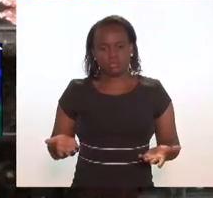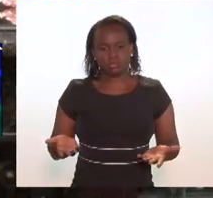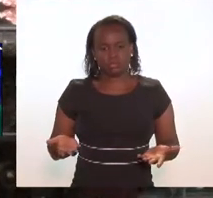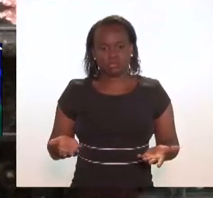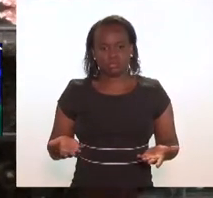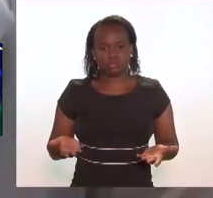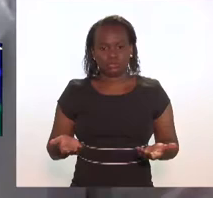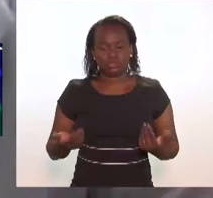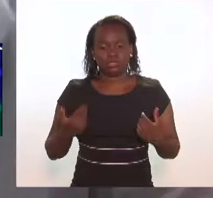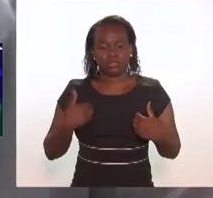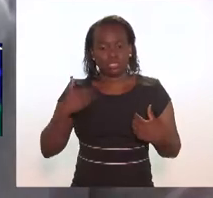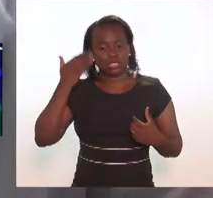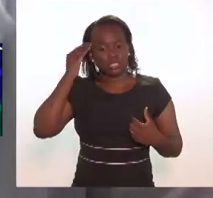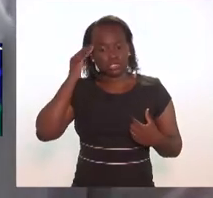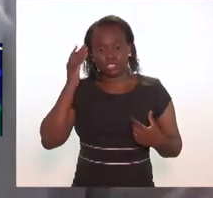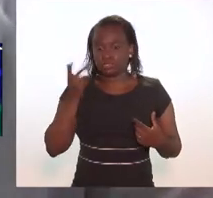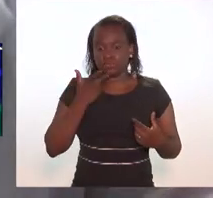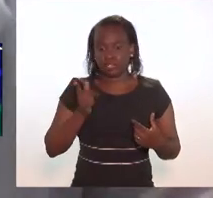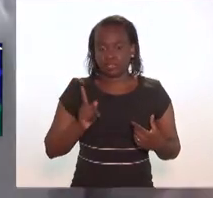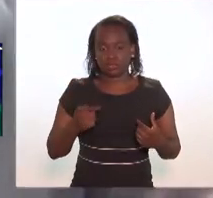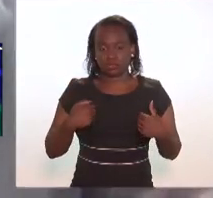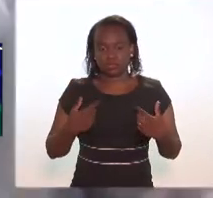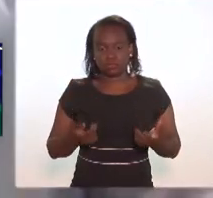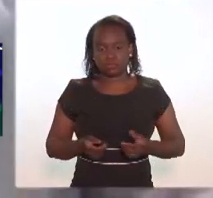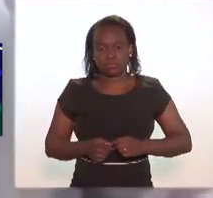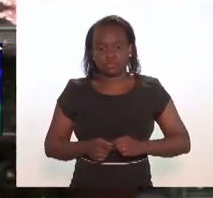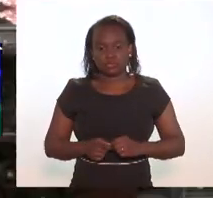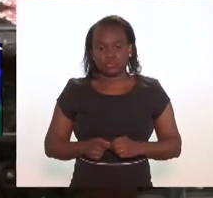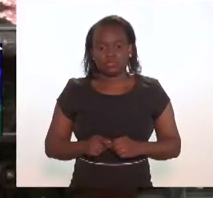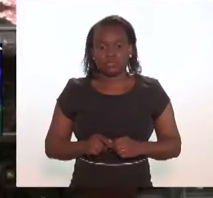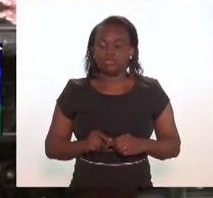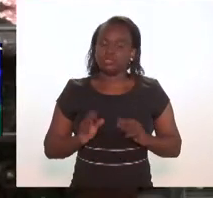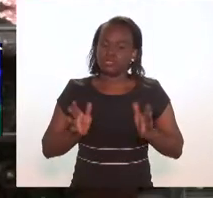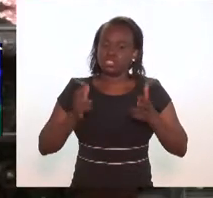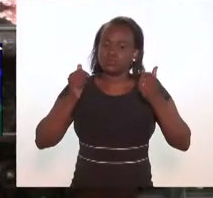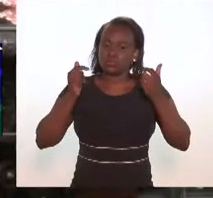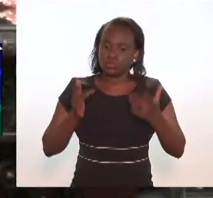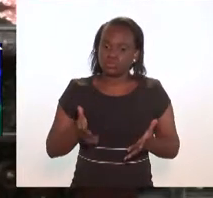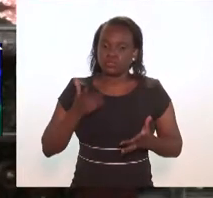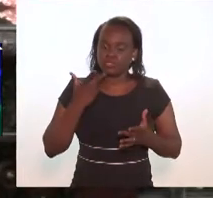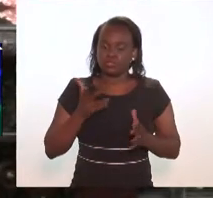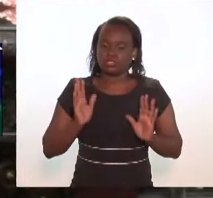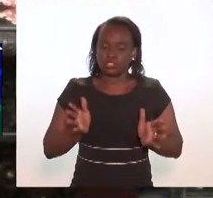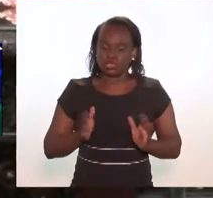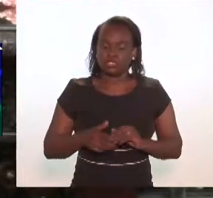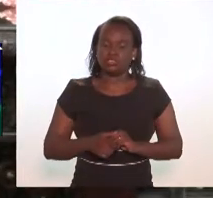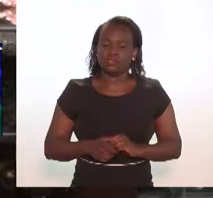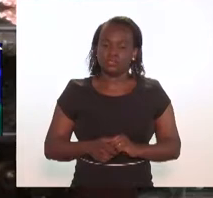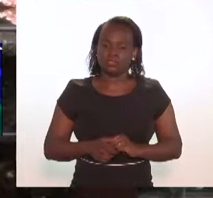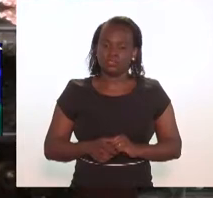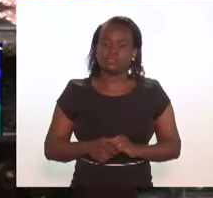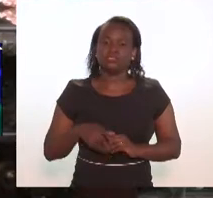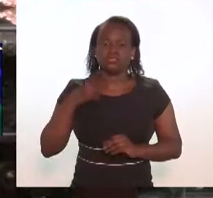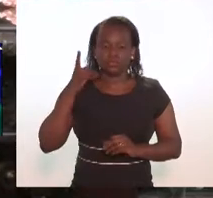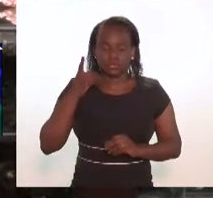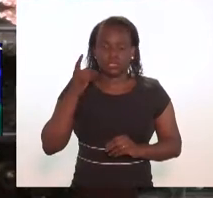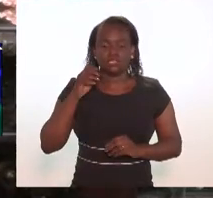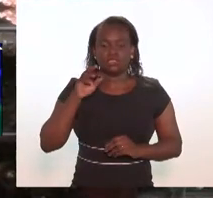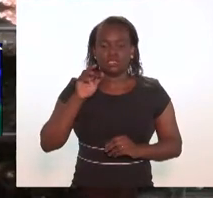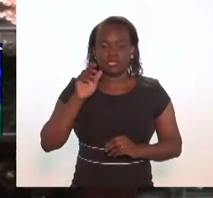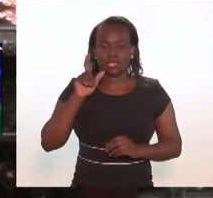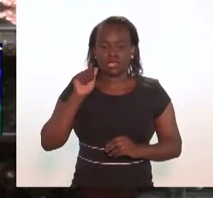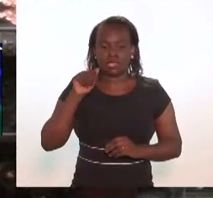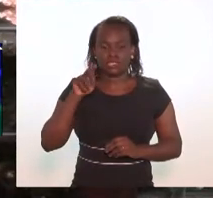eu entendi que o senhor não tinha dado fala para... Não. Mas ela explicou, falou e ela disse não. O que queria. Deputado Alexandre Freitas, por